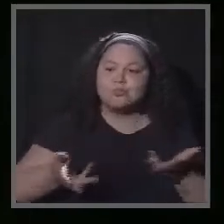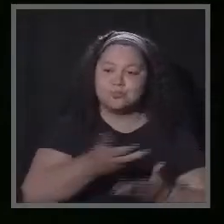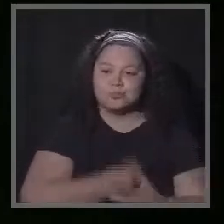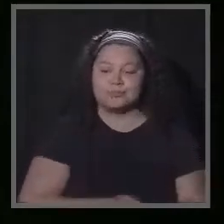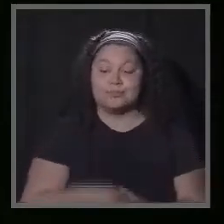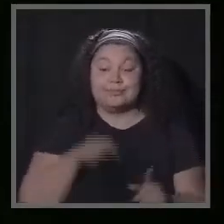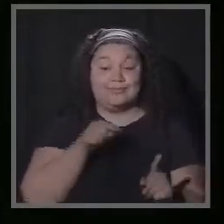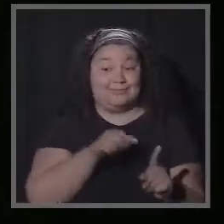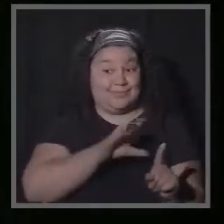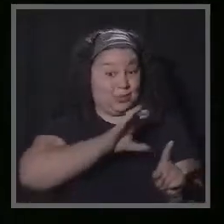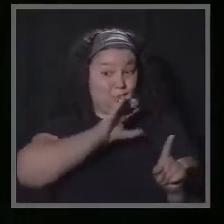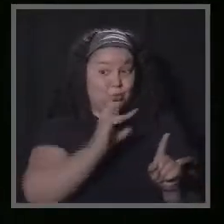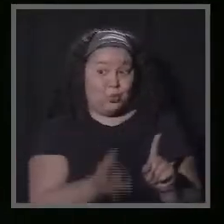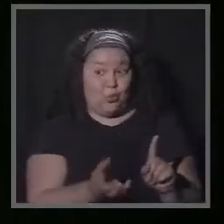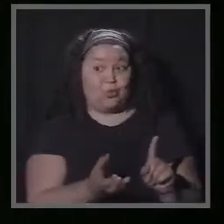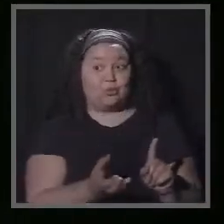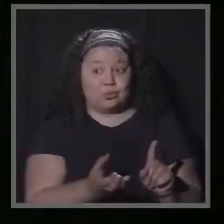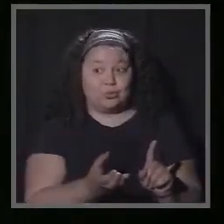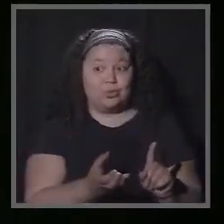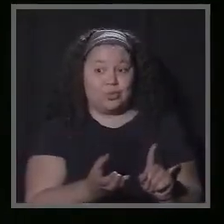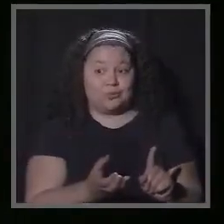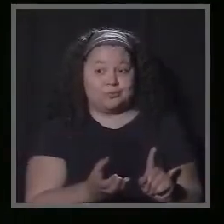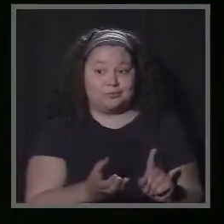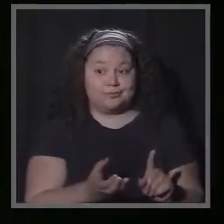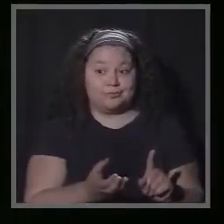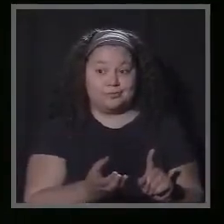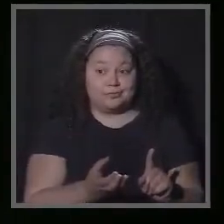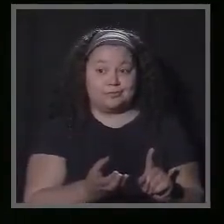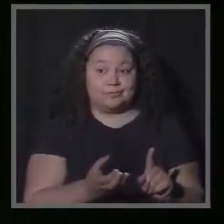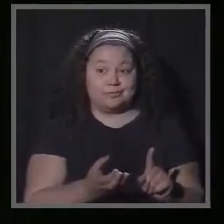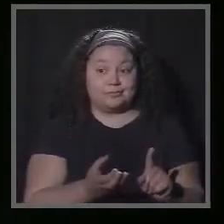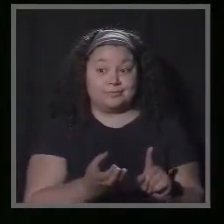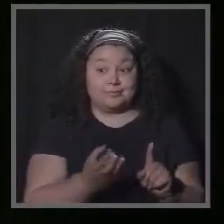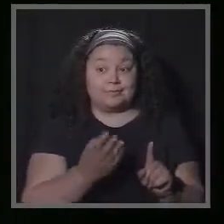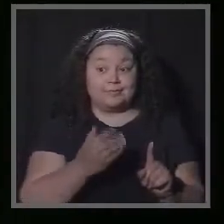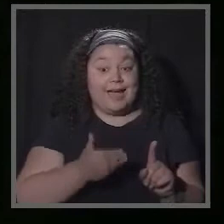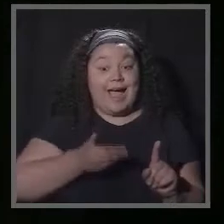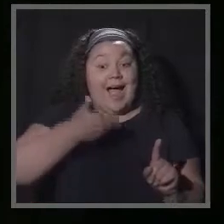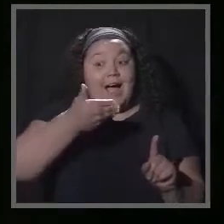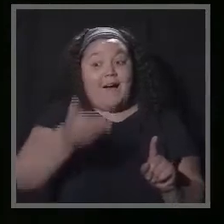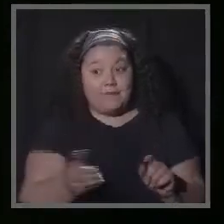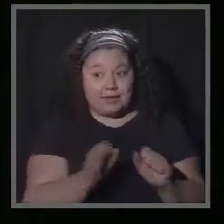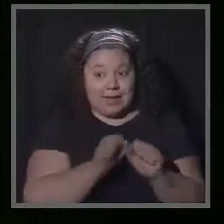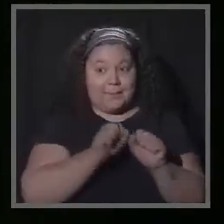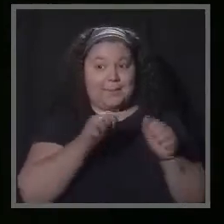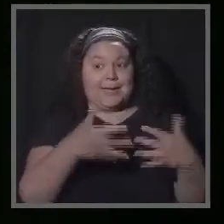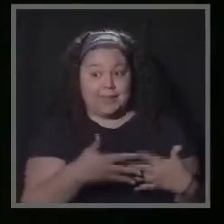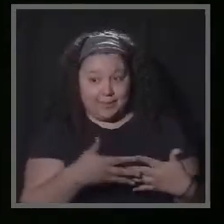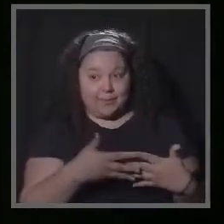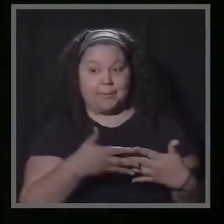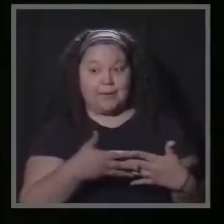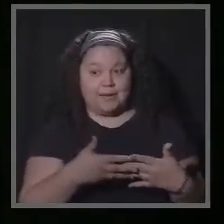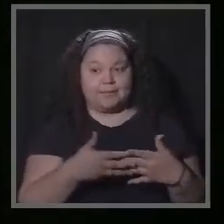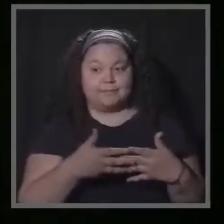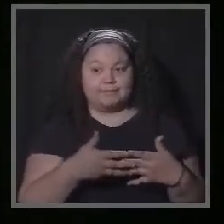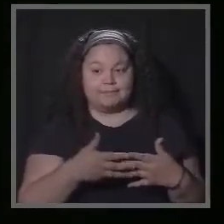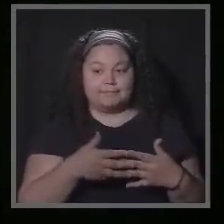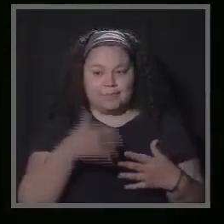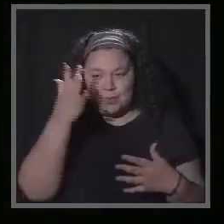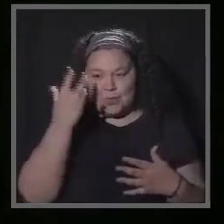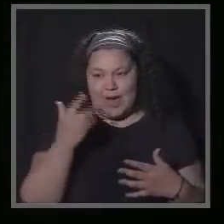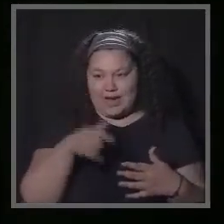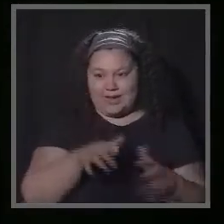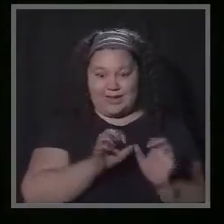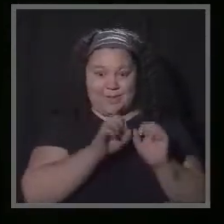papel da cultura torna-se ainda mais relevante num mundo pós-pandémico, abalado pelo distanciamento social e por problemas relacionados